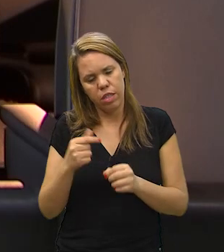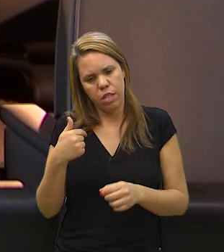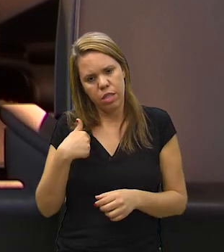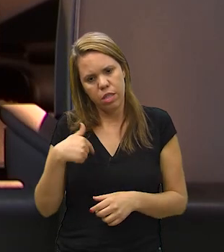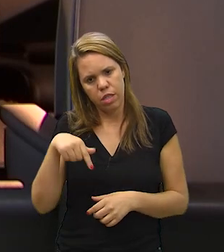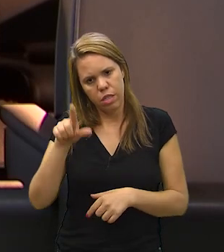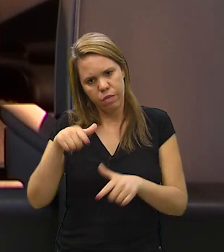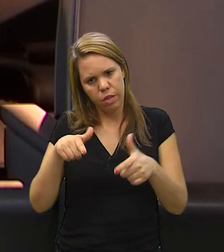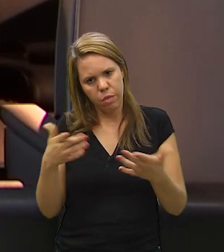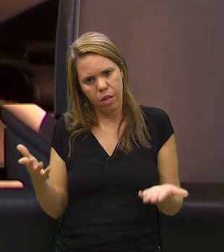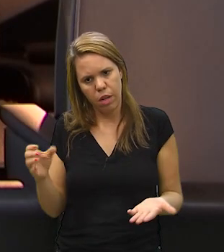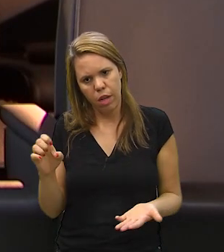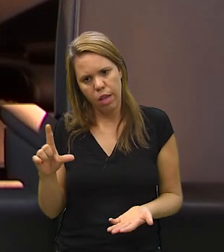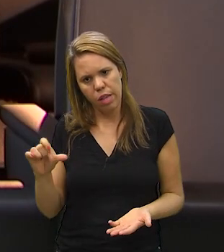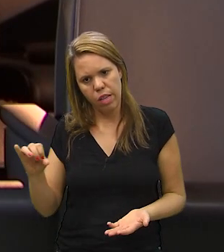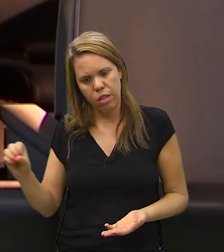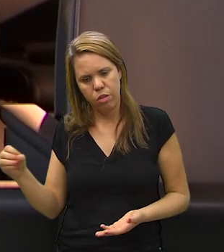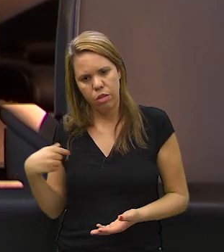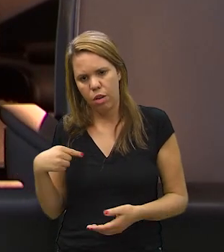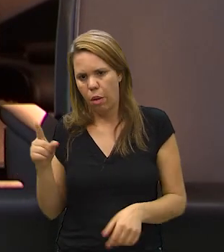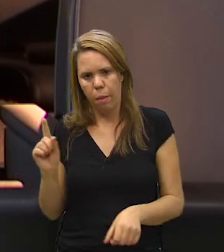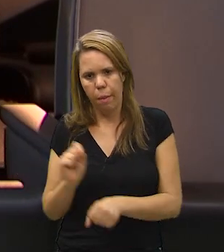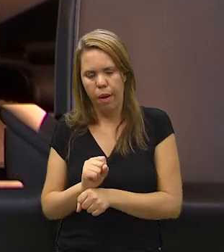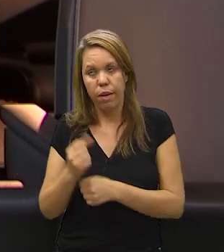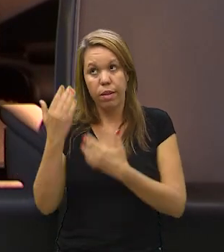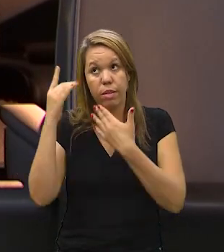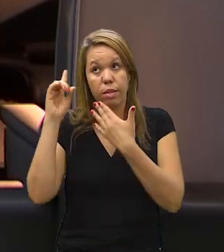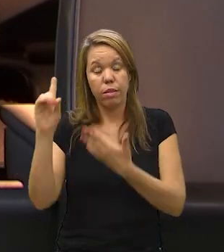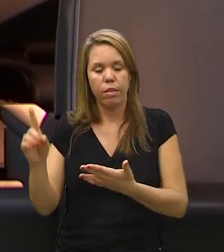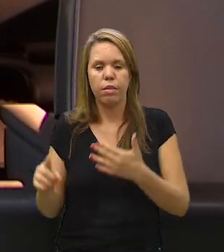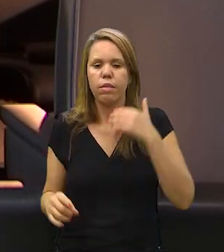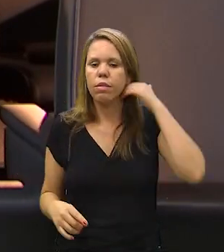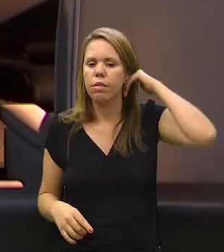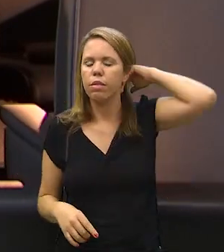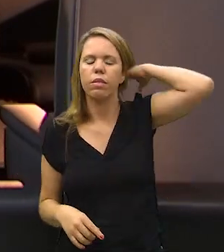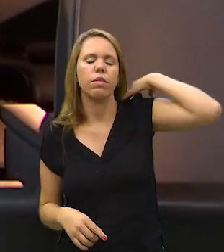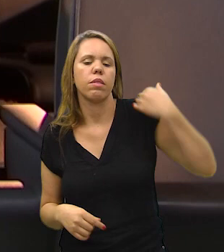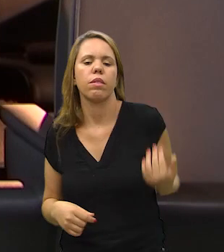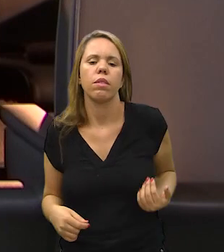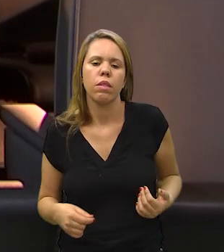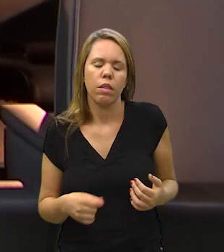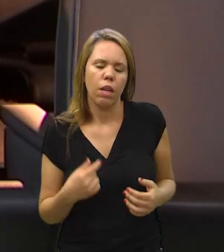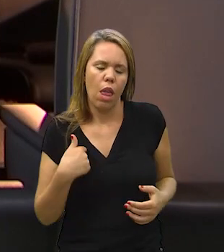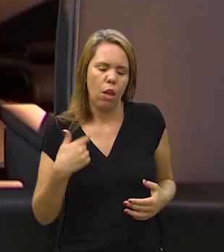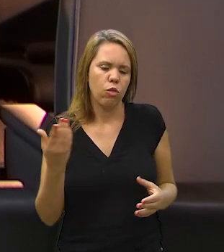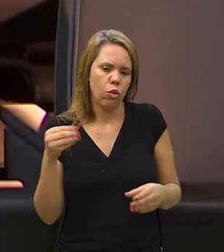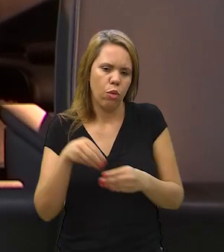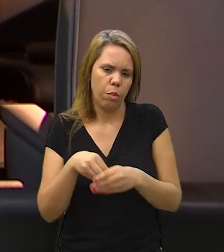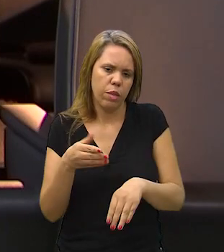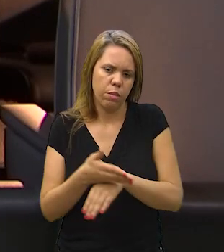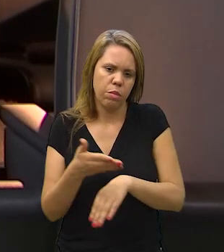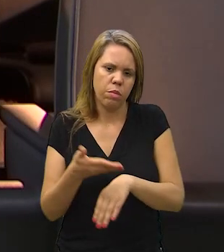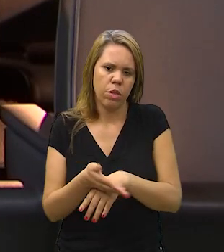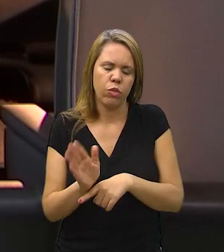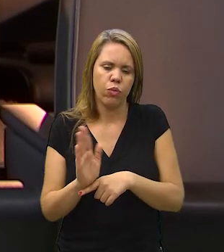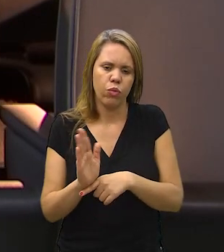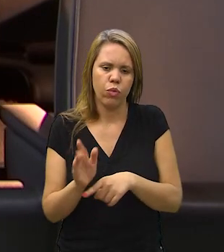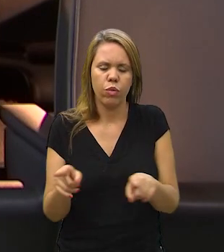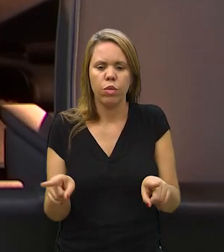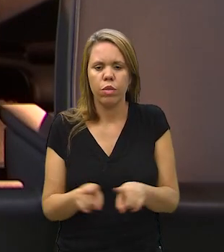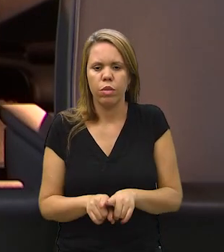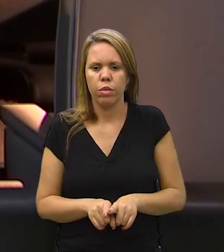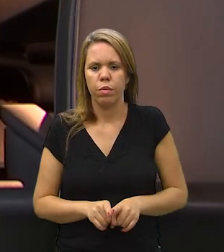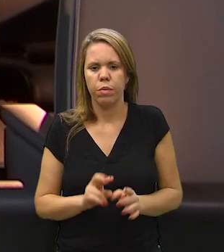dirigir. O Elcio não para, né, Elcio? Sim, graças a Deus, né? Como eu disse, estou nesse filme, estou mais no